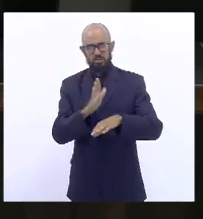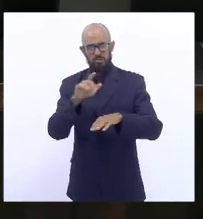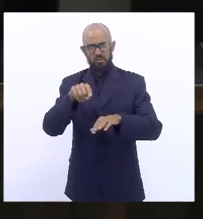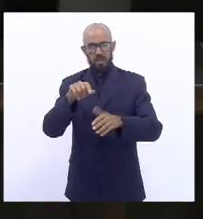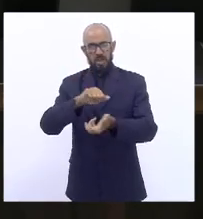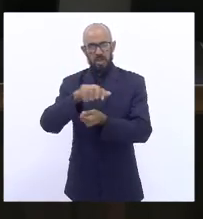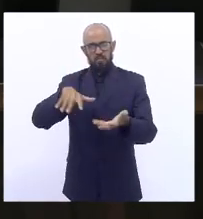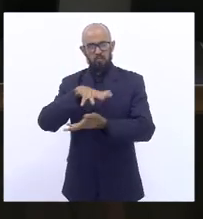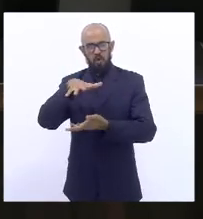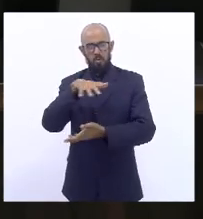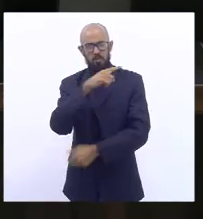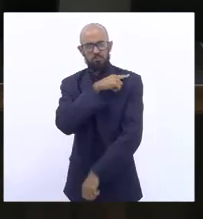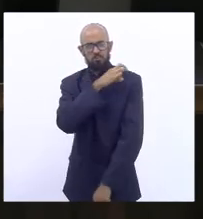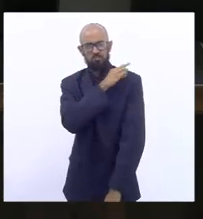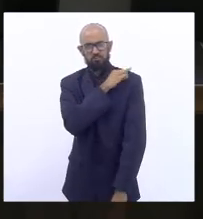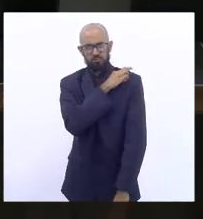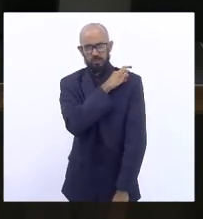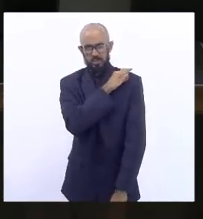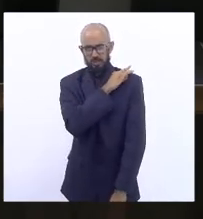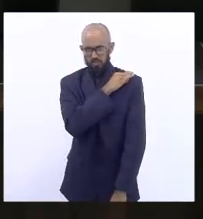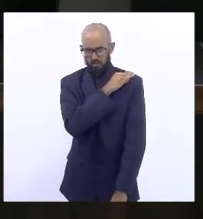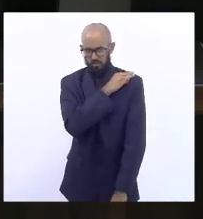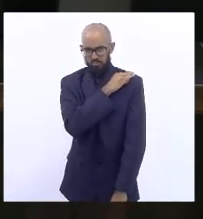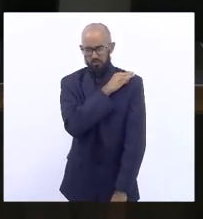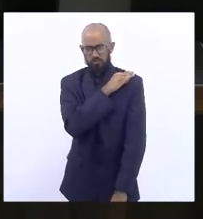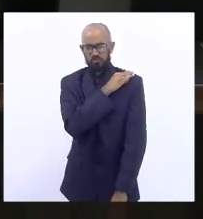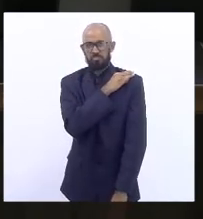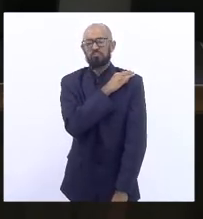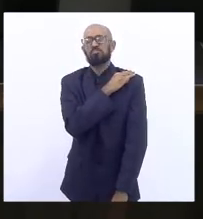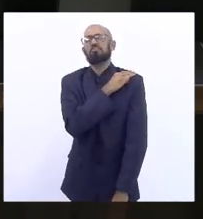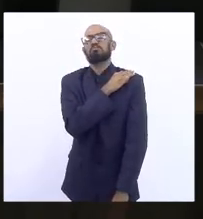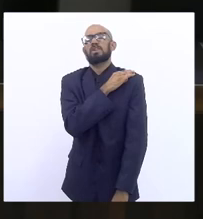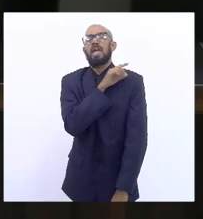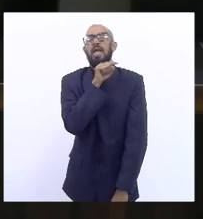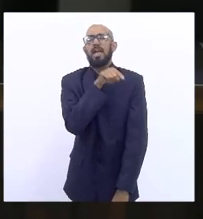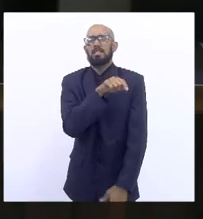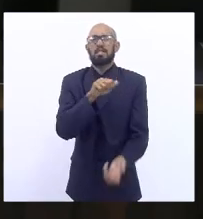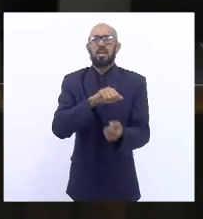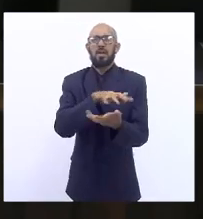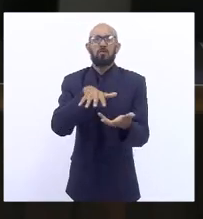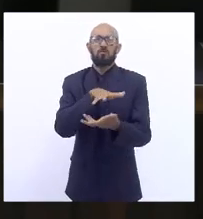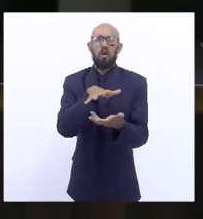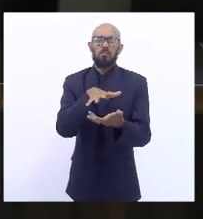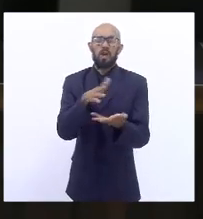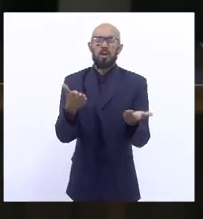médio. E essa reforma do ensino médio passa a ser